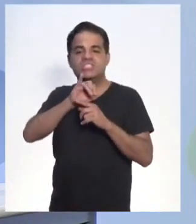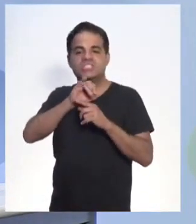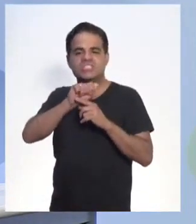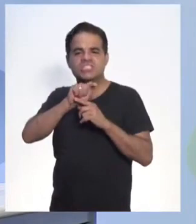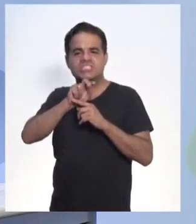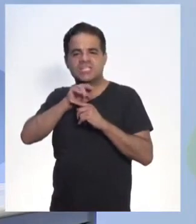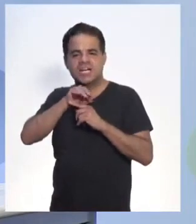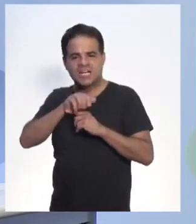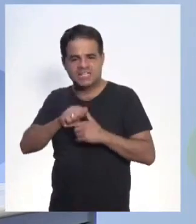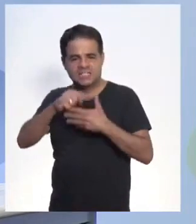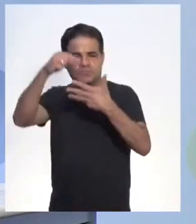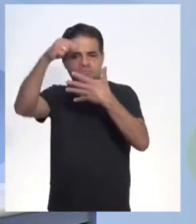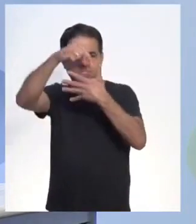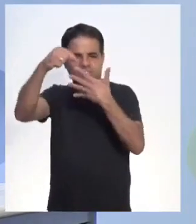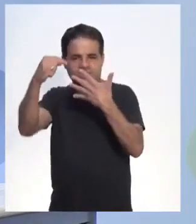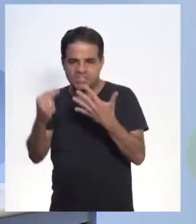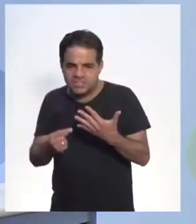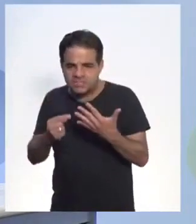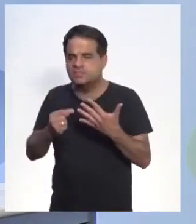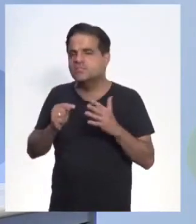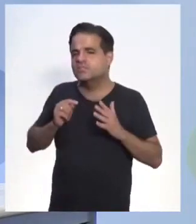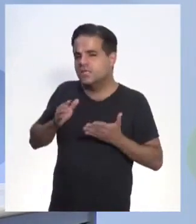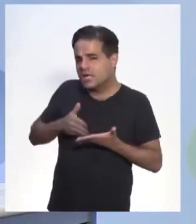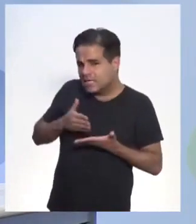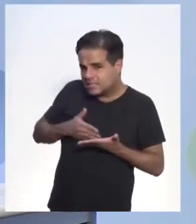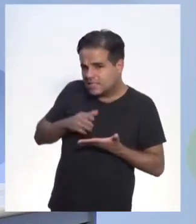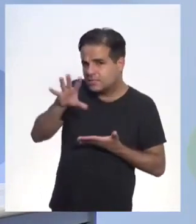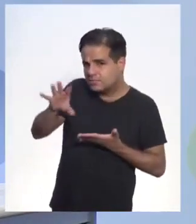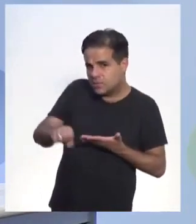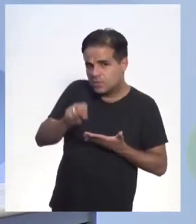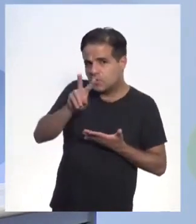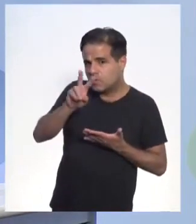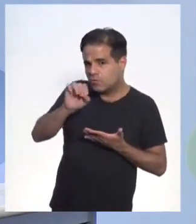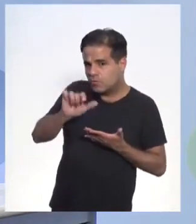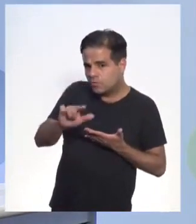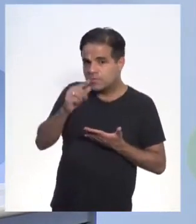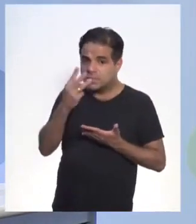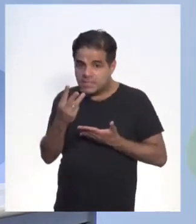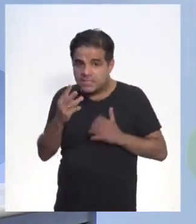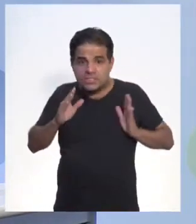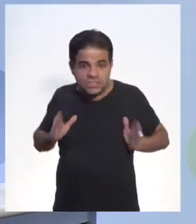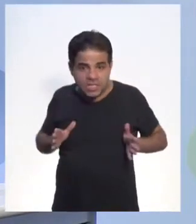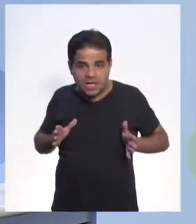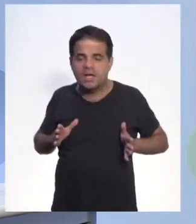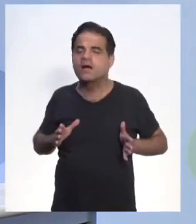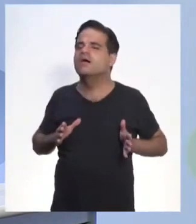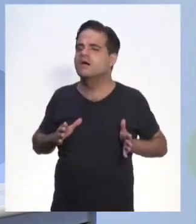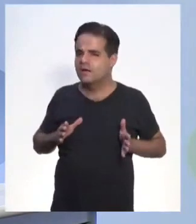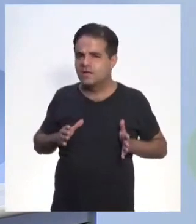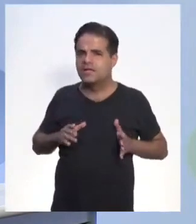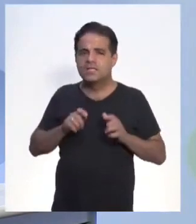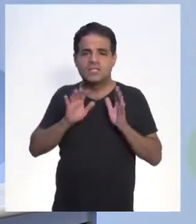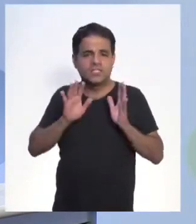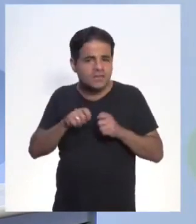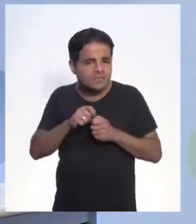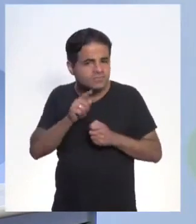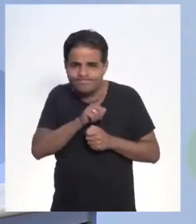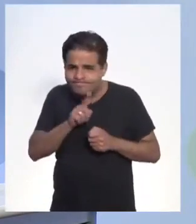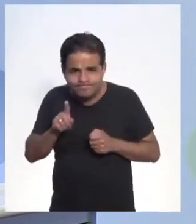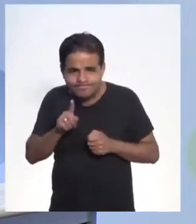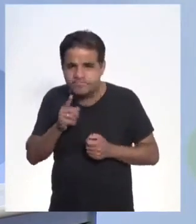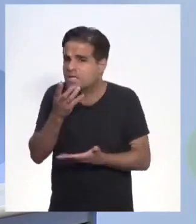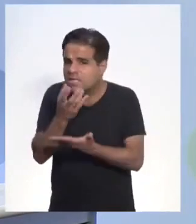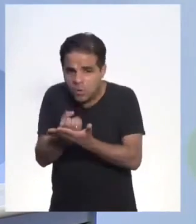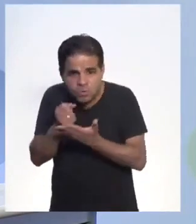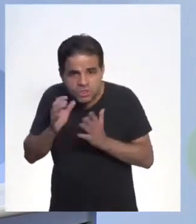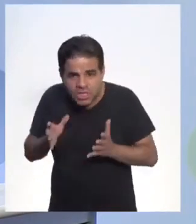já pegou o seu caderno Aprender Sempre, volume 3? Não? Mas você já fez o download? Também